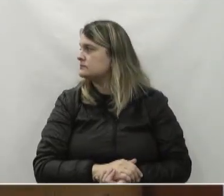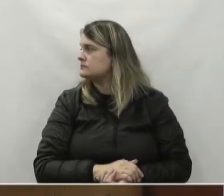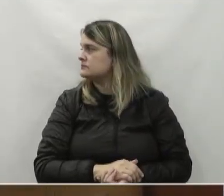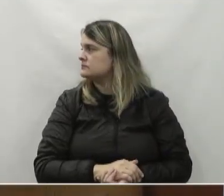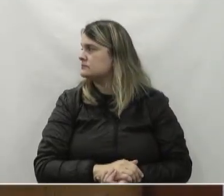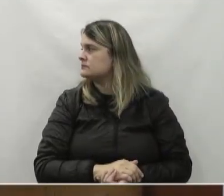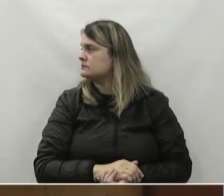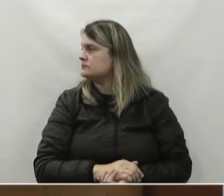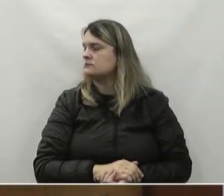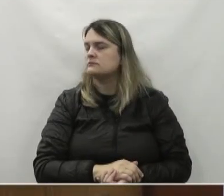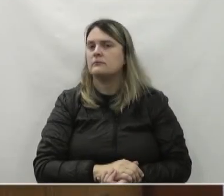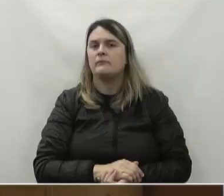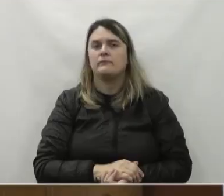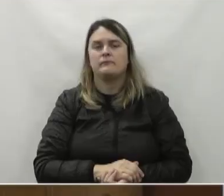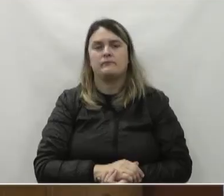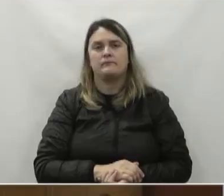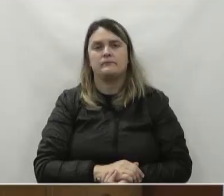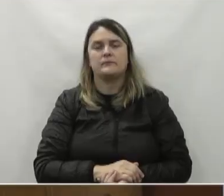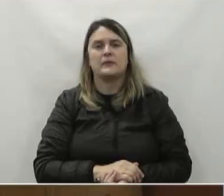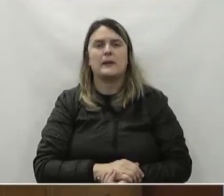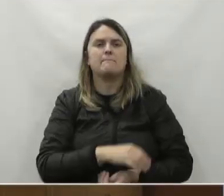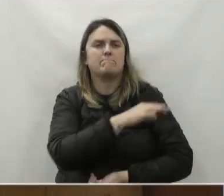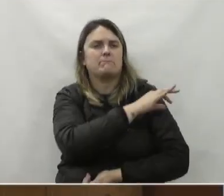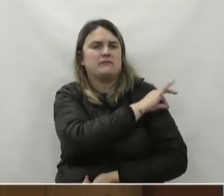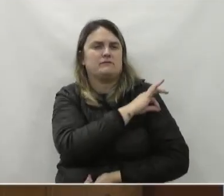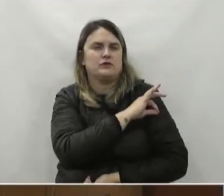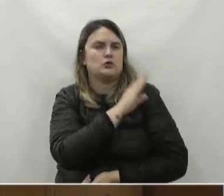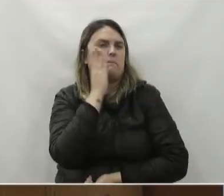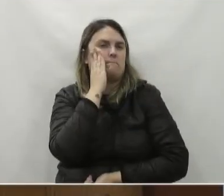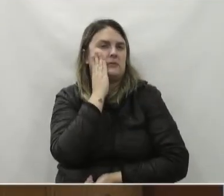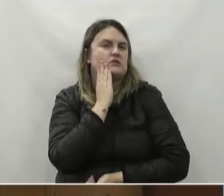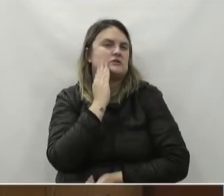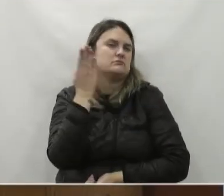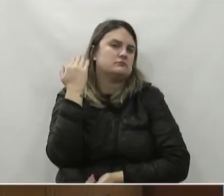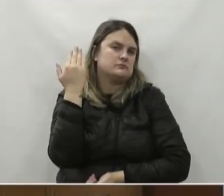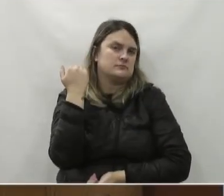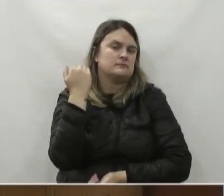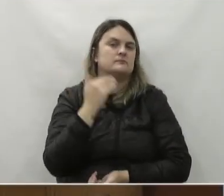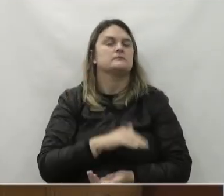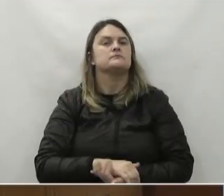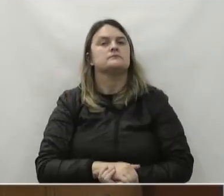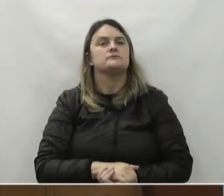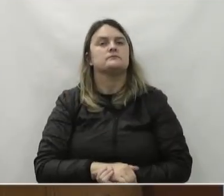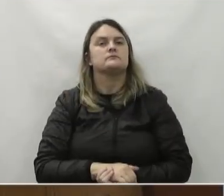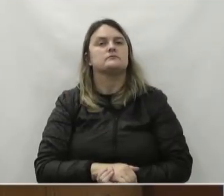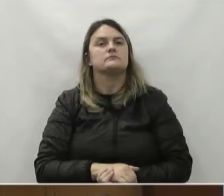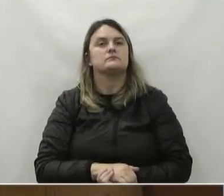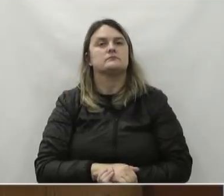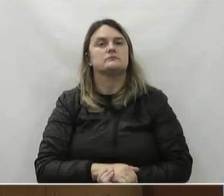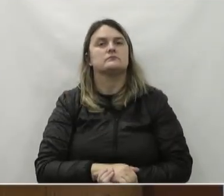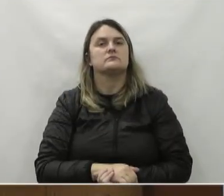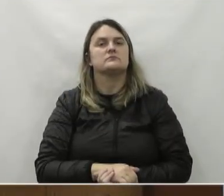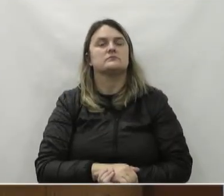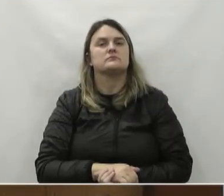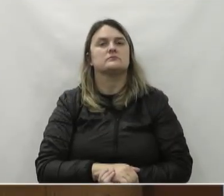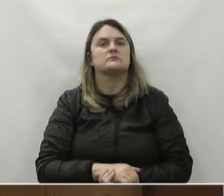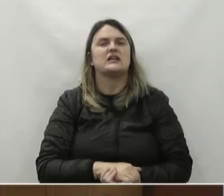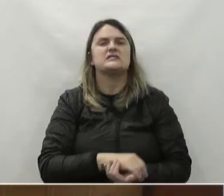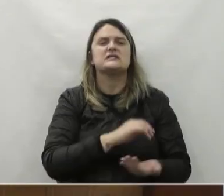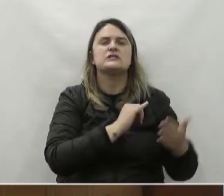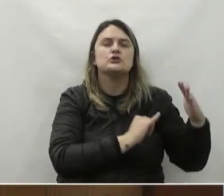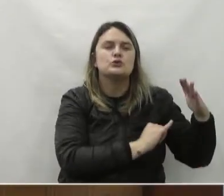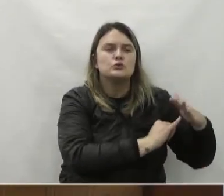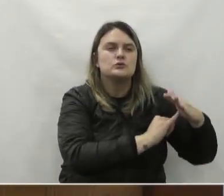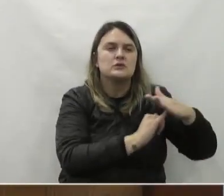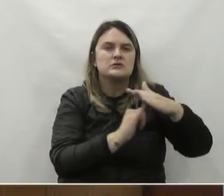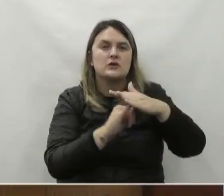na gestão anterior do prefeito Bastirabas, nossas entidades estavam sendo atendidas com